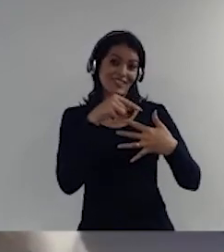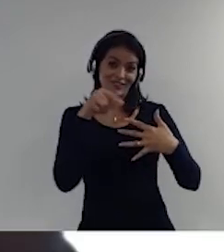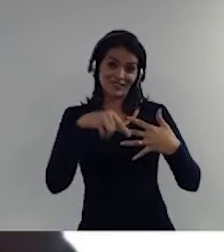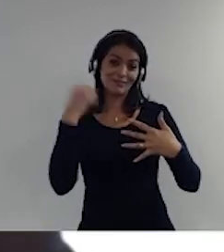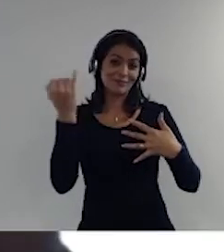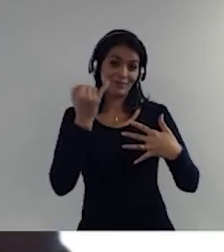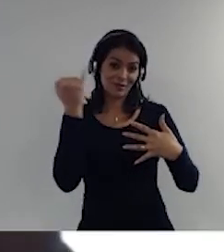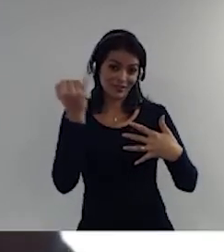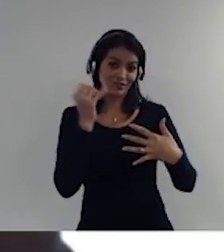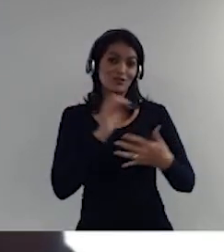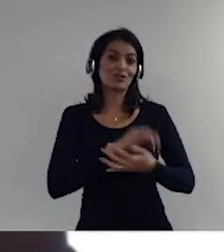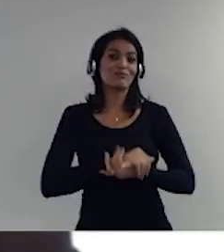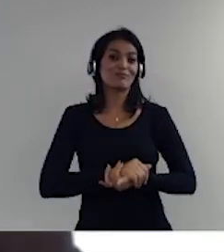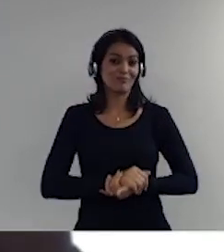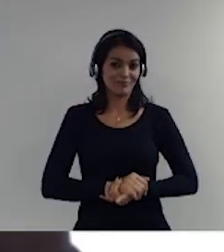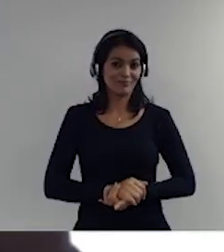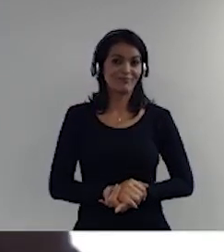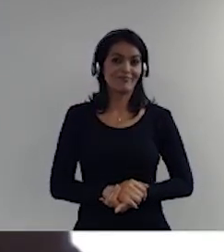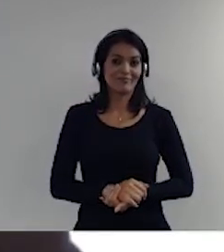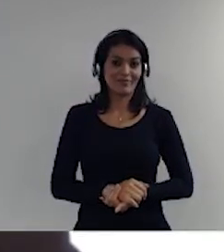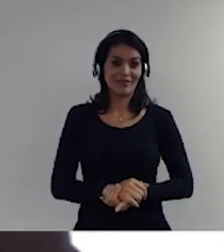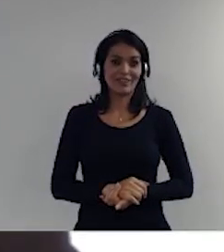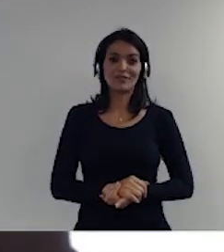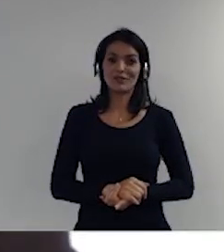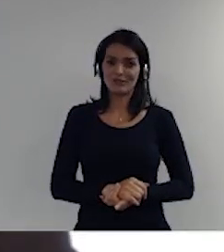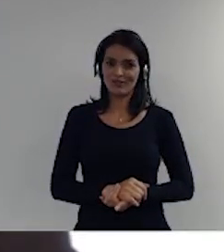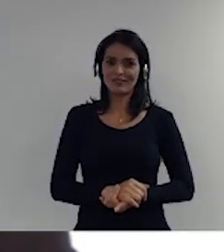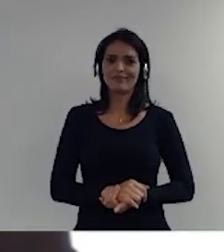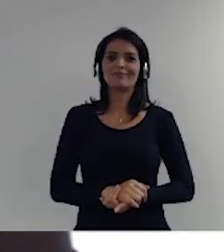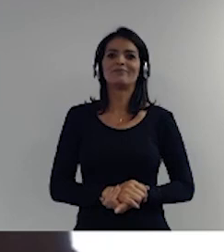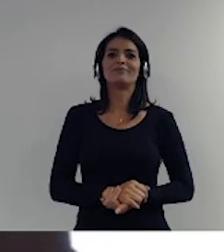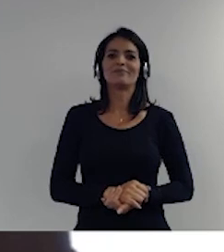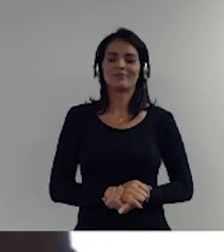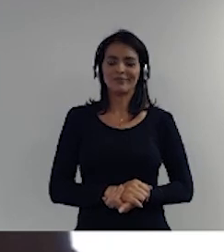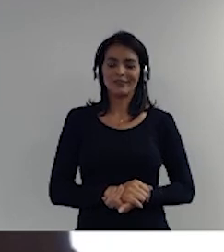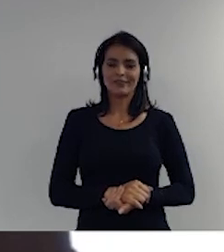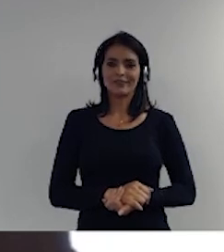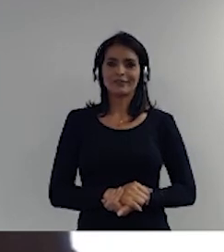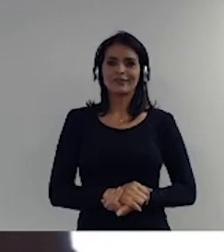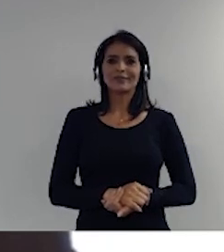bastante importante. Outras,